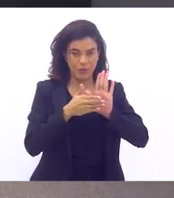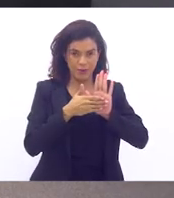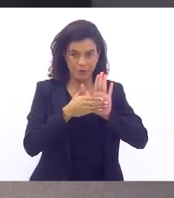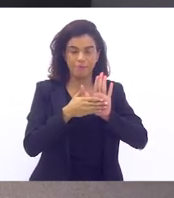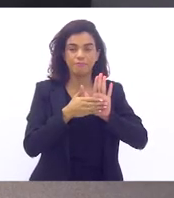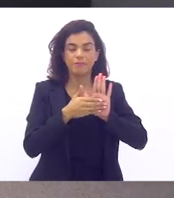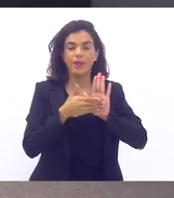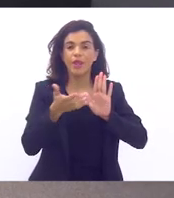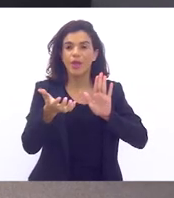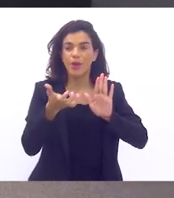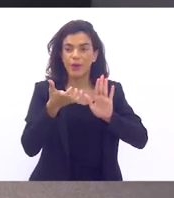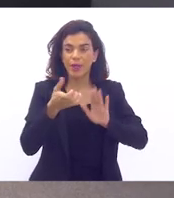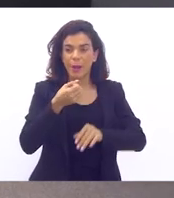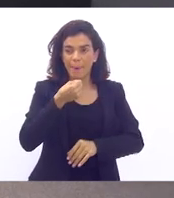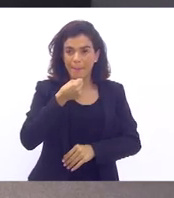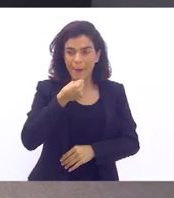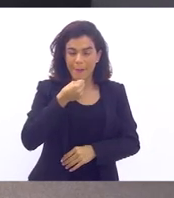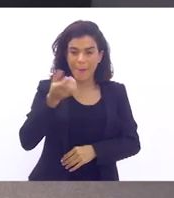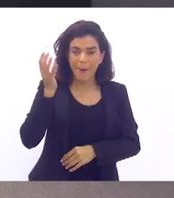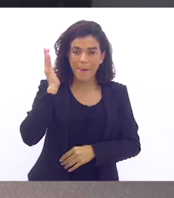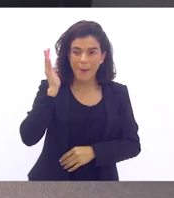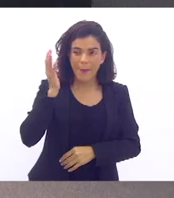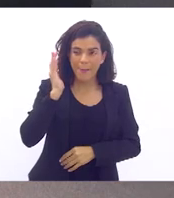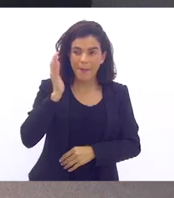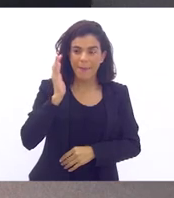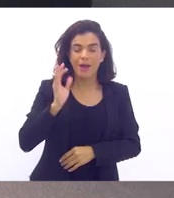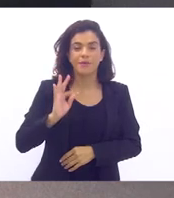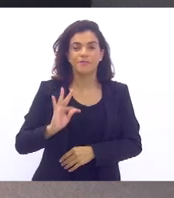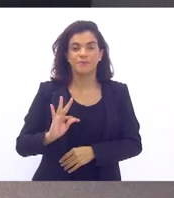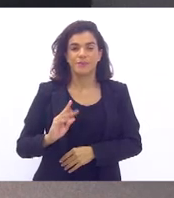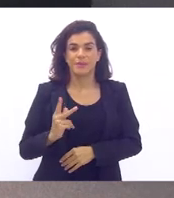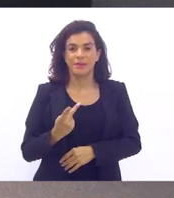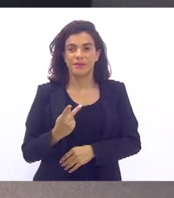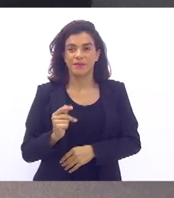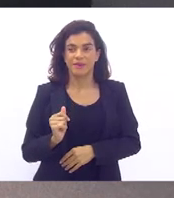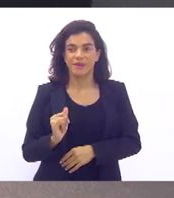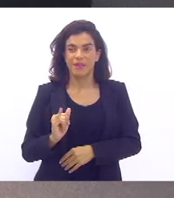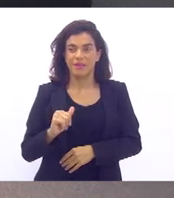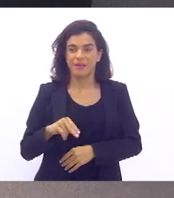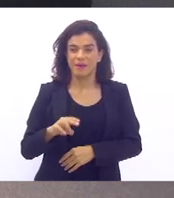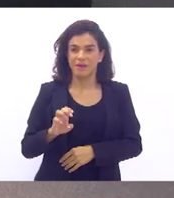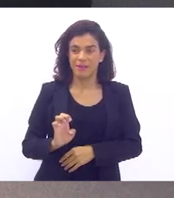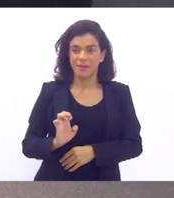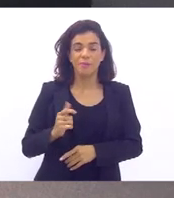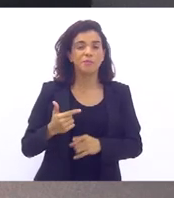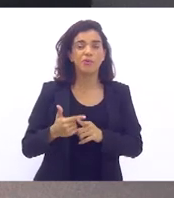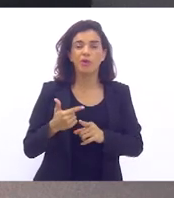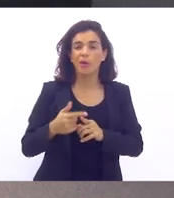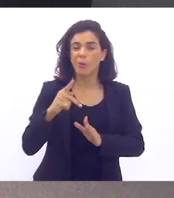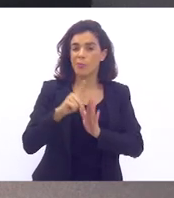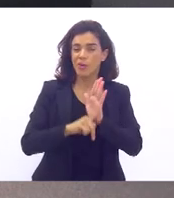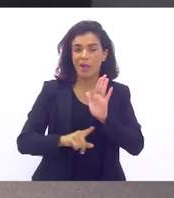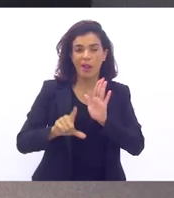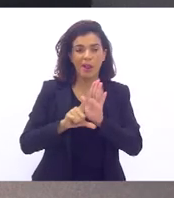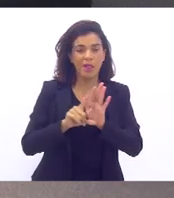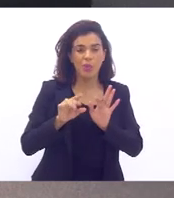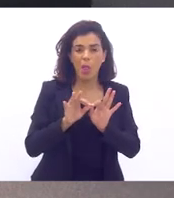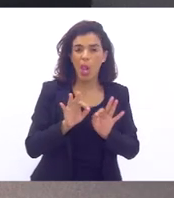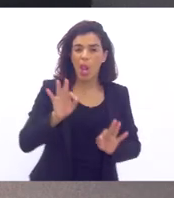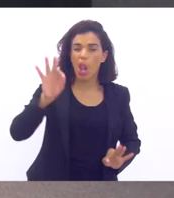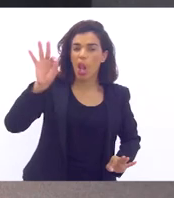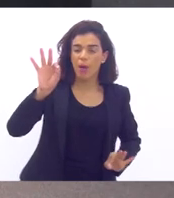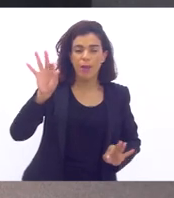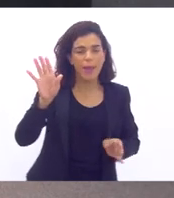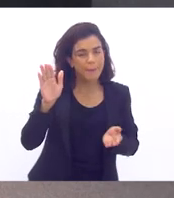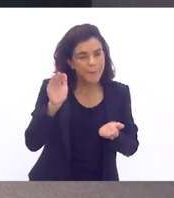quero passar a palavra para Taiane e depois na sequência fazer uma leitura breve que o projeto não é muito extenso e pedir Aline